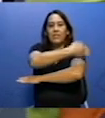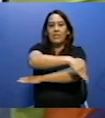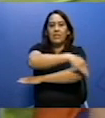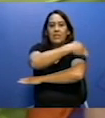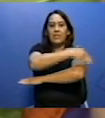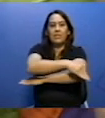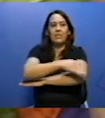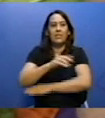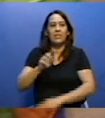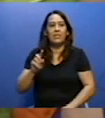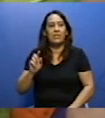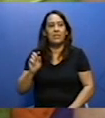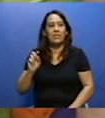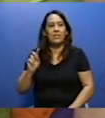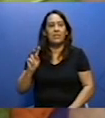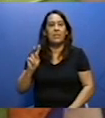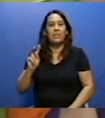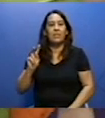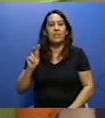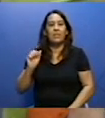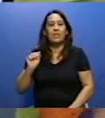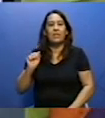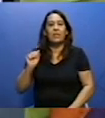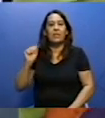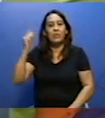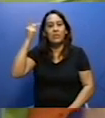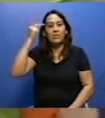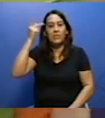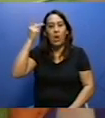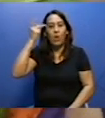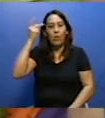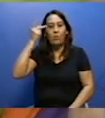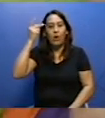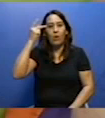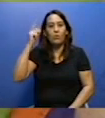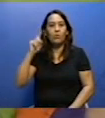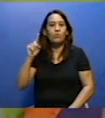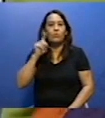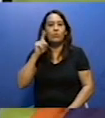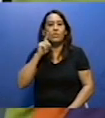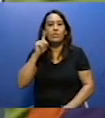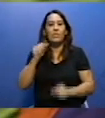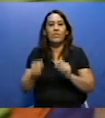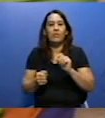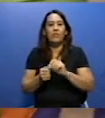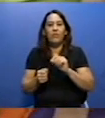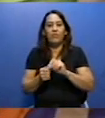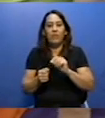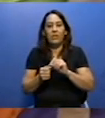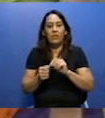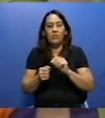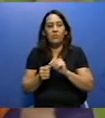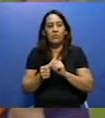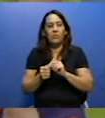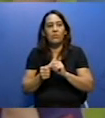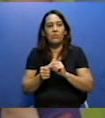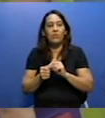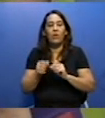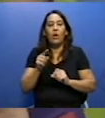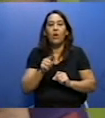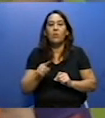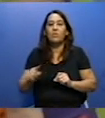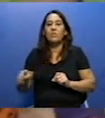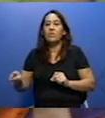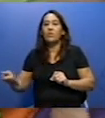avenida, olha só, Avenida Paulista. No dia da inauguração. Olha aqui, circula de vermelho para a